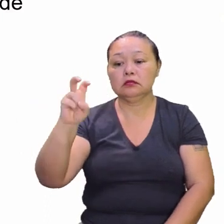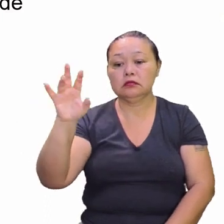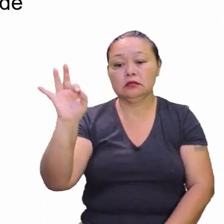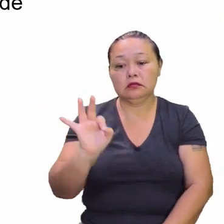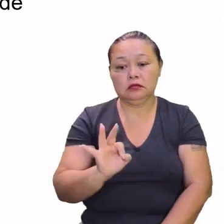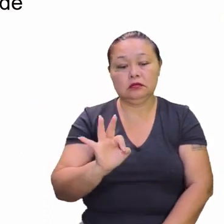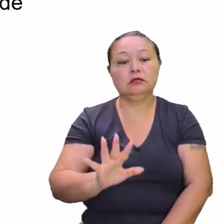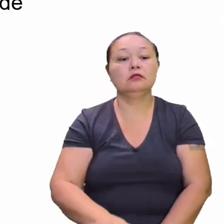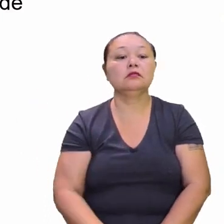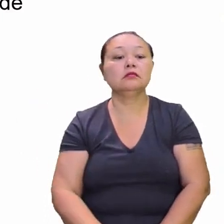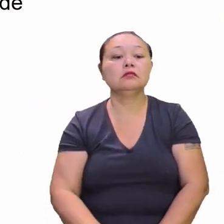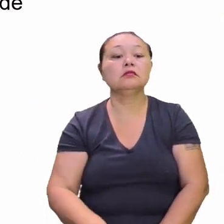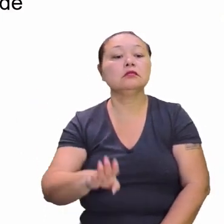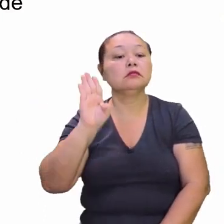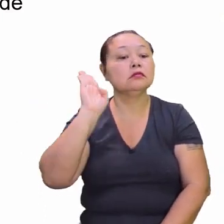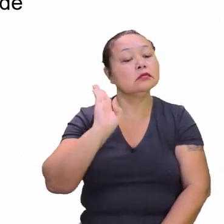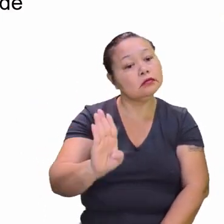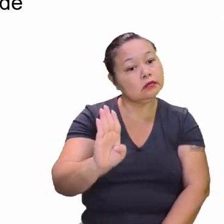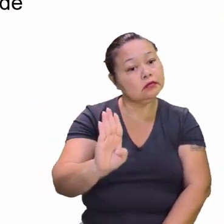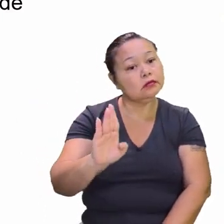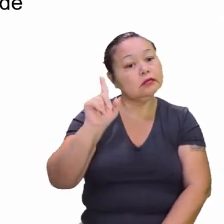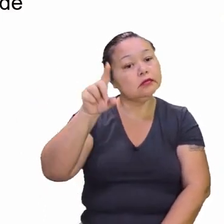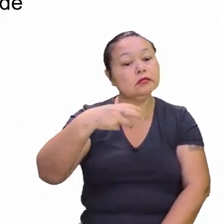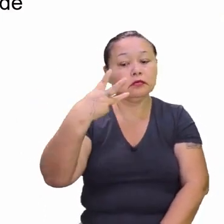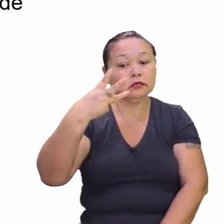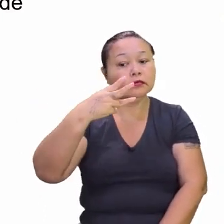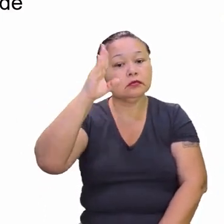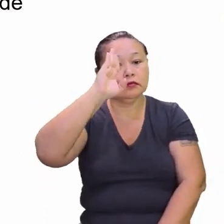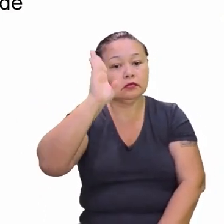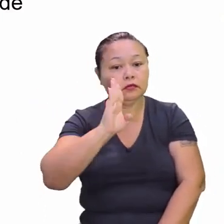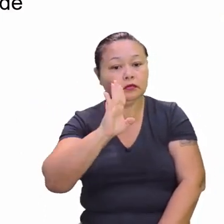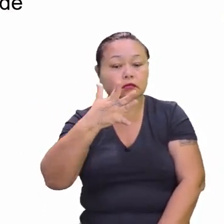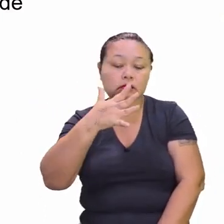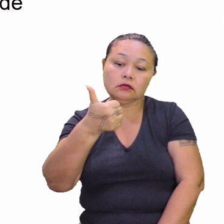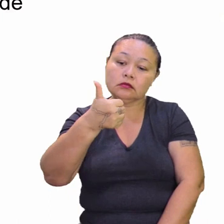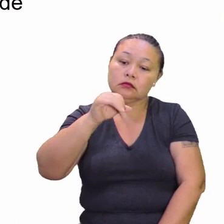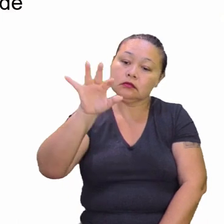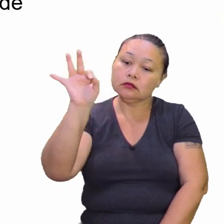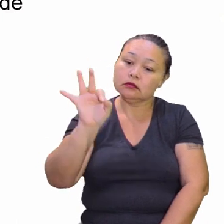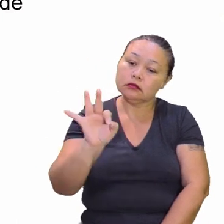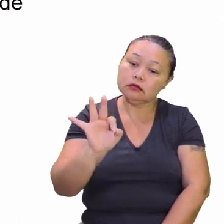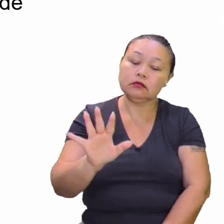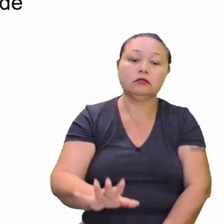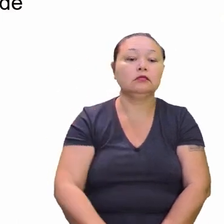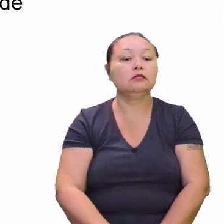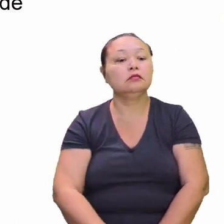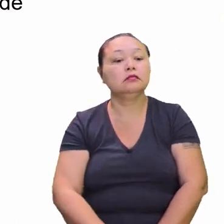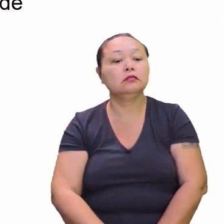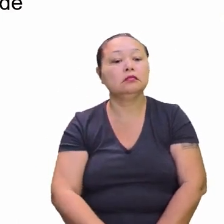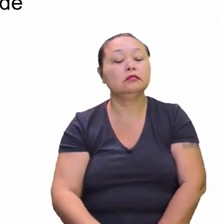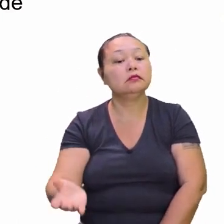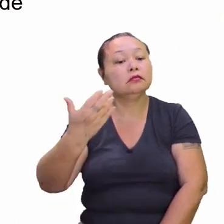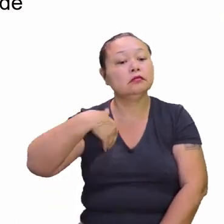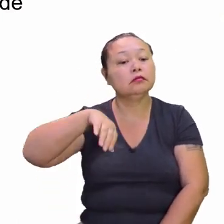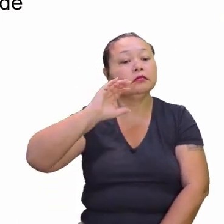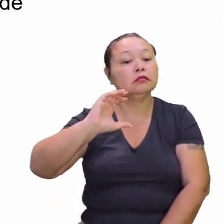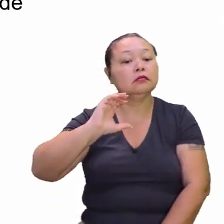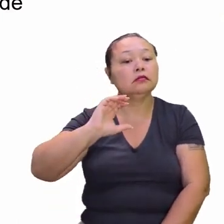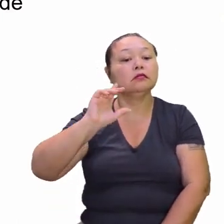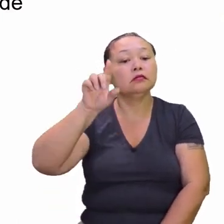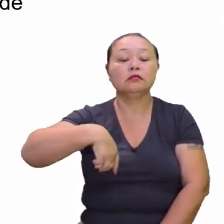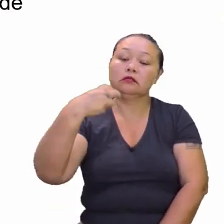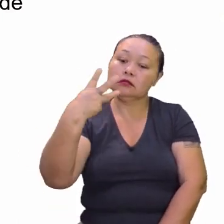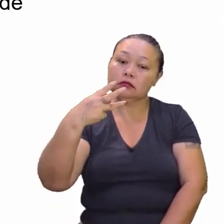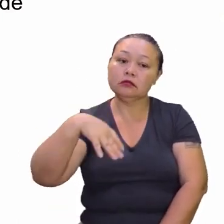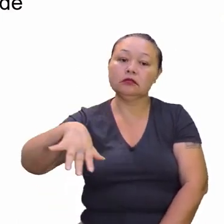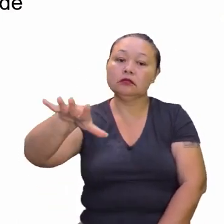norte com 35%. B, é o terceiro do Brasil com cerca de 10%. A